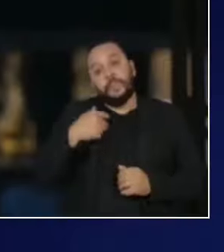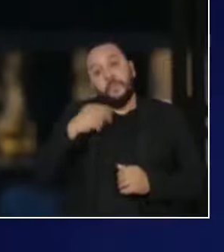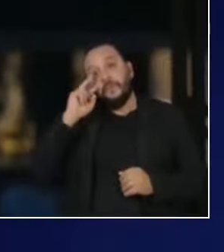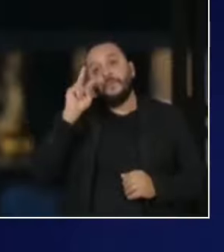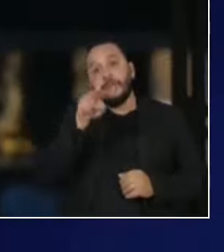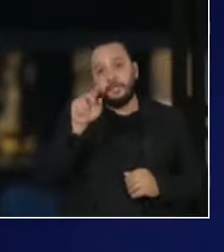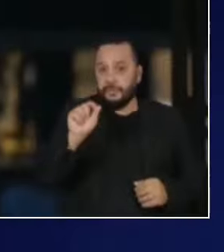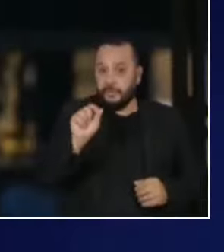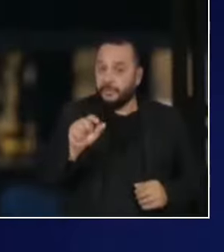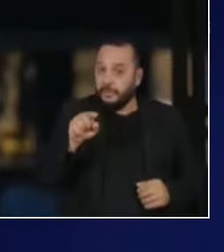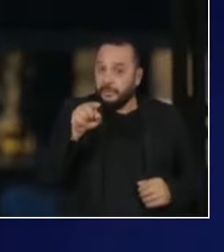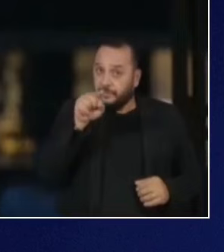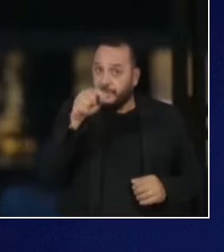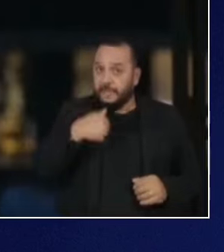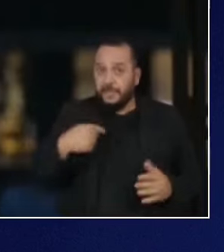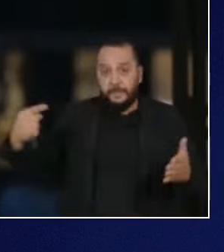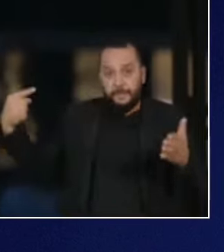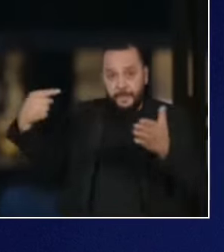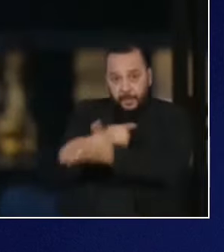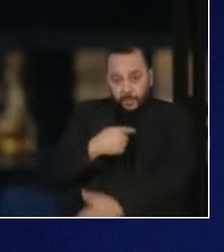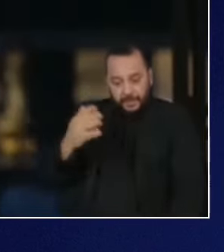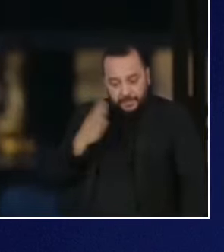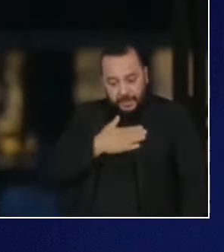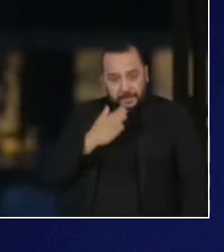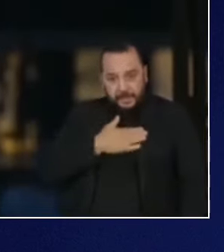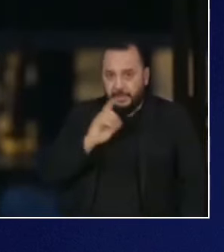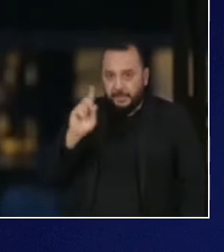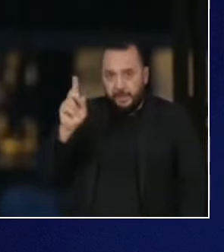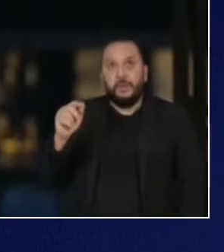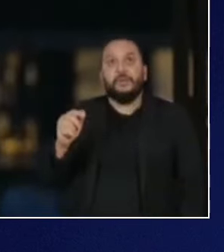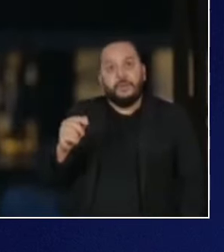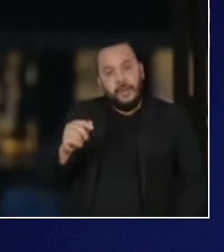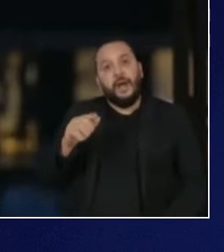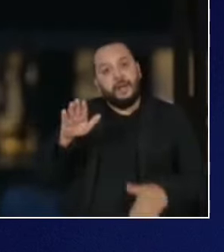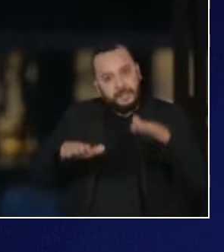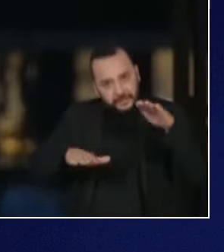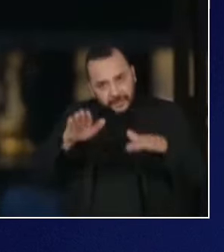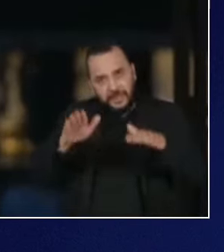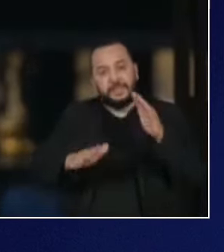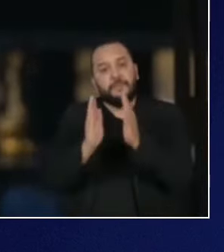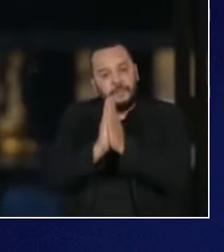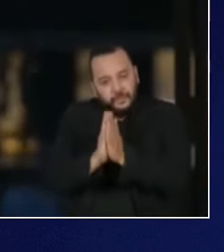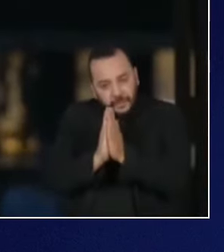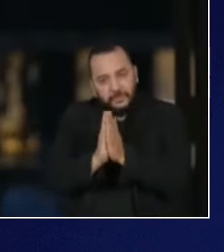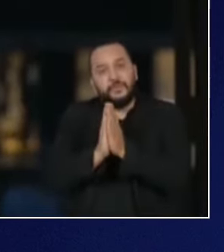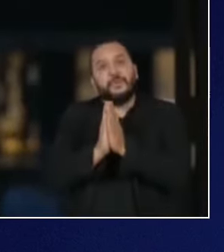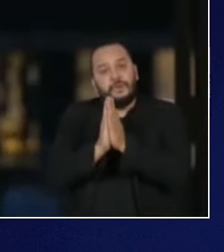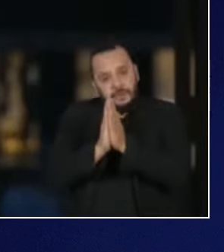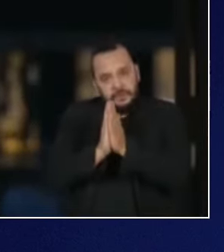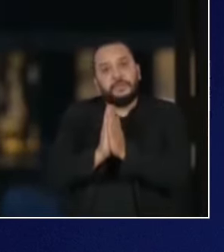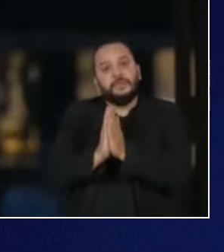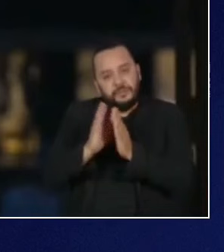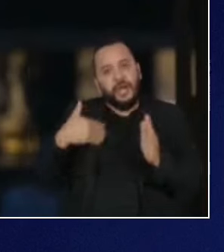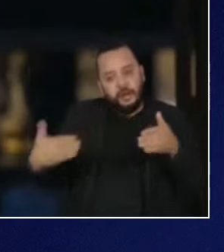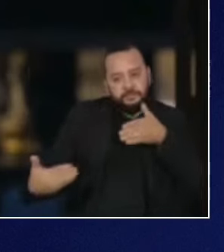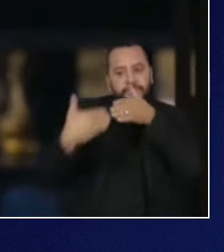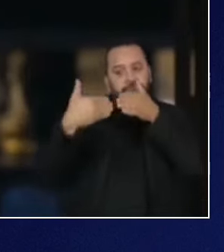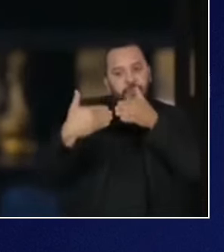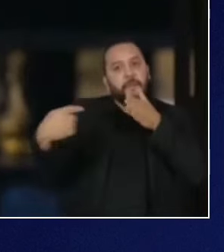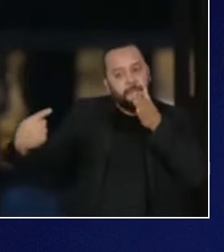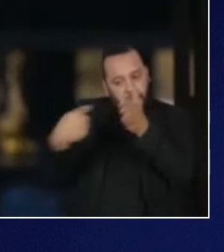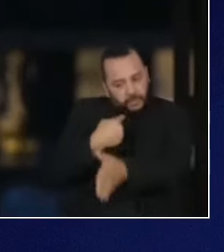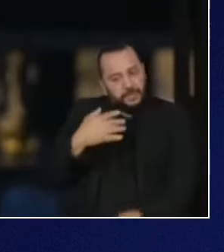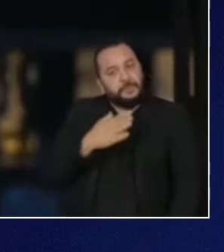vai você não fez uma pergunta diretamente para mim né Eu gostaria que às vezes você fizesse de se dirigisse diretamente a